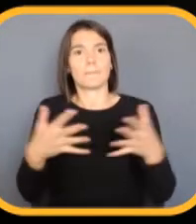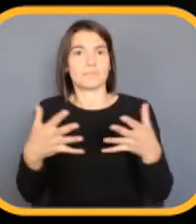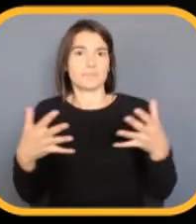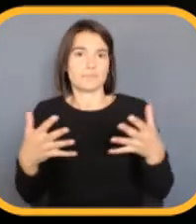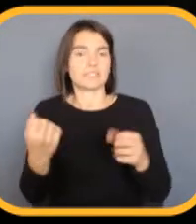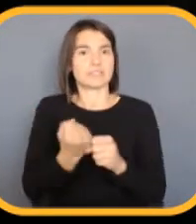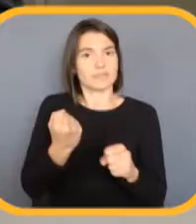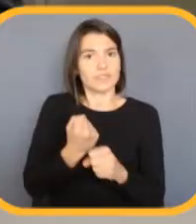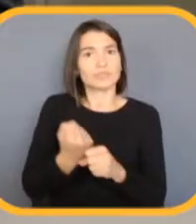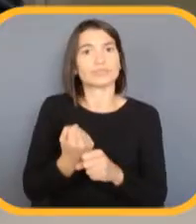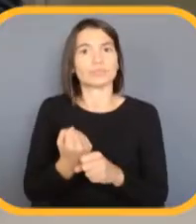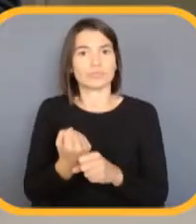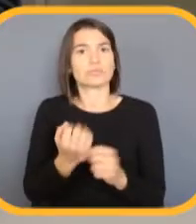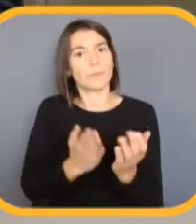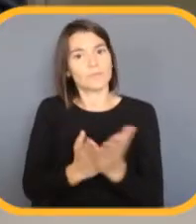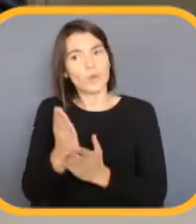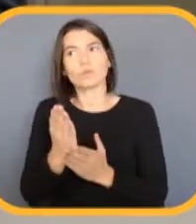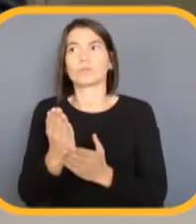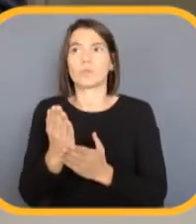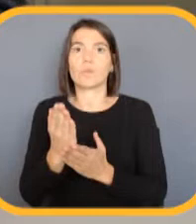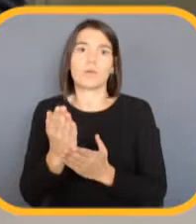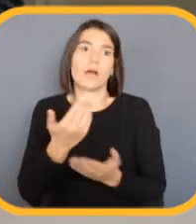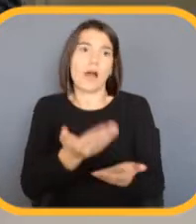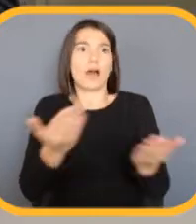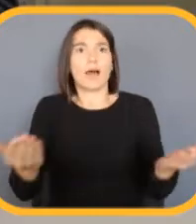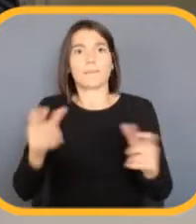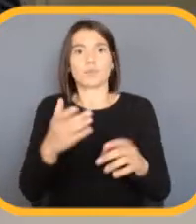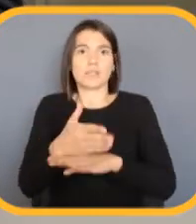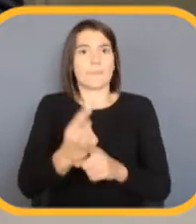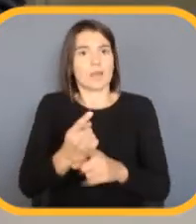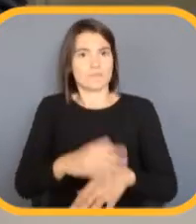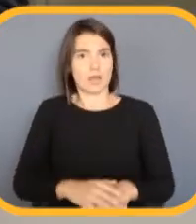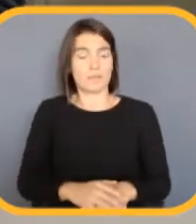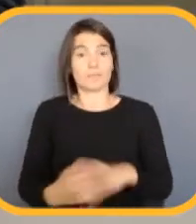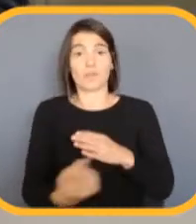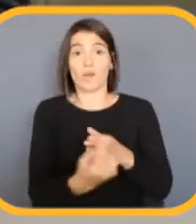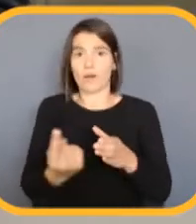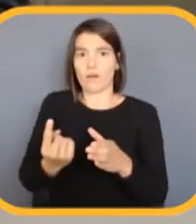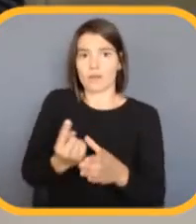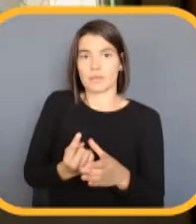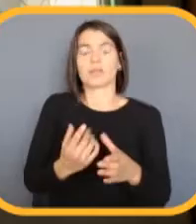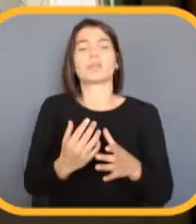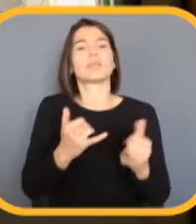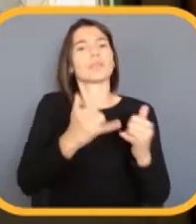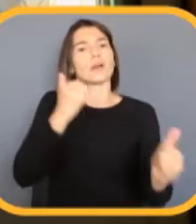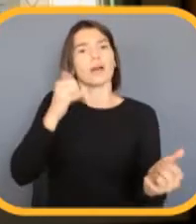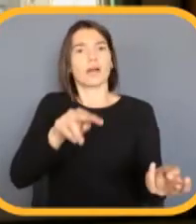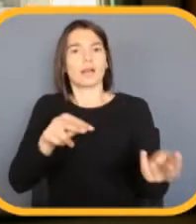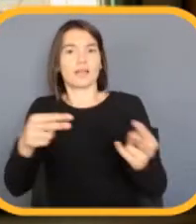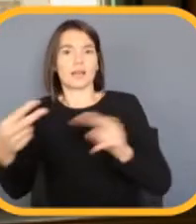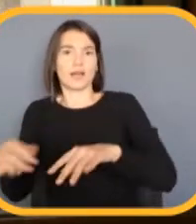foi muito importante para que a maior parte dos serviços continuassem a ser providos às pessoas.